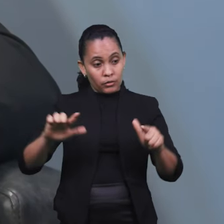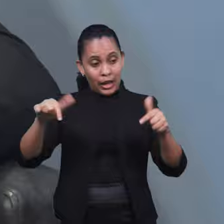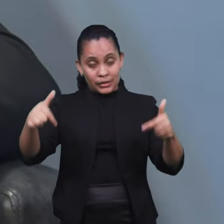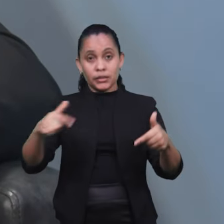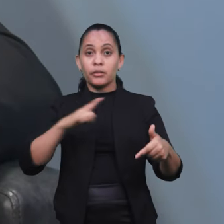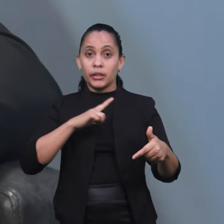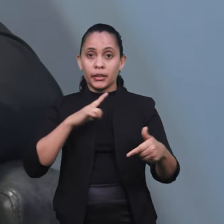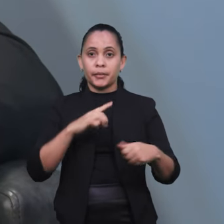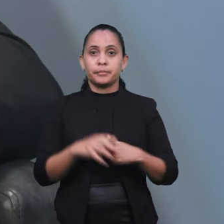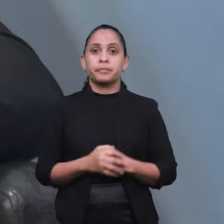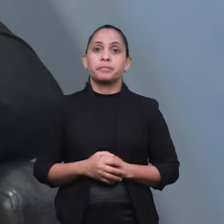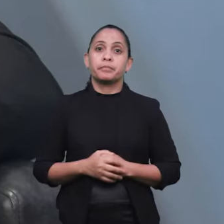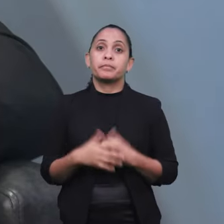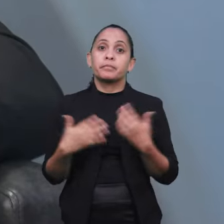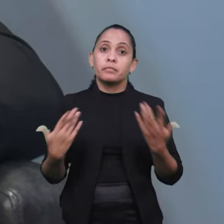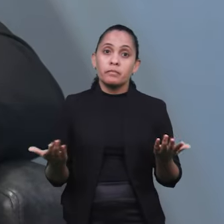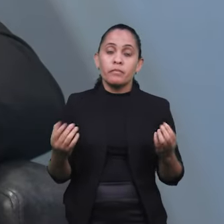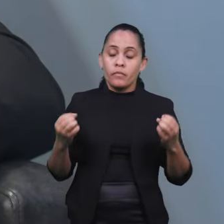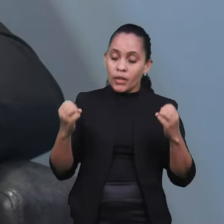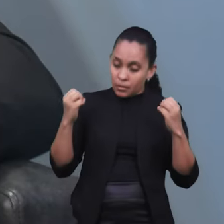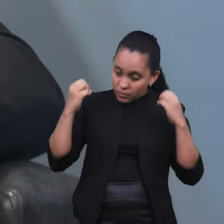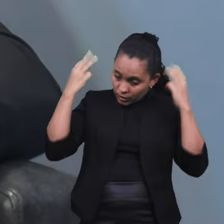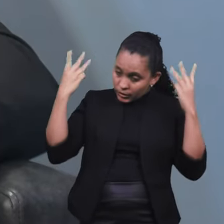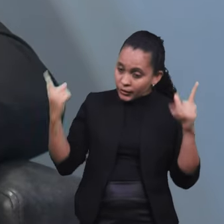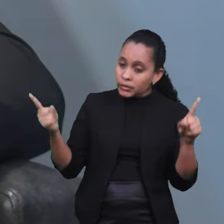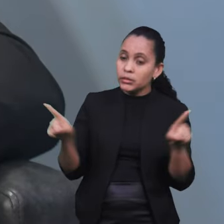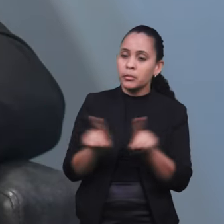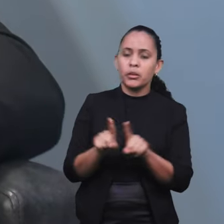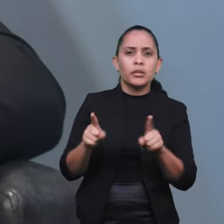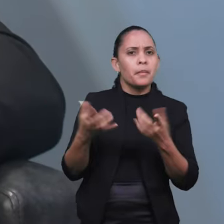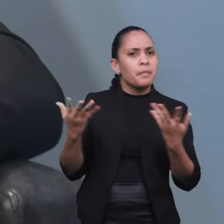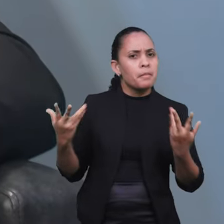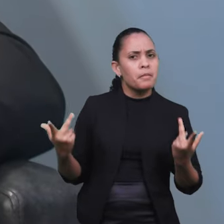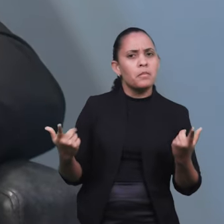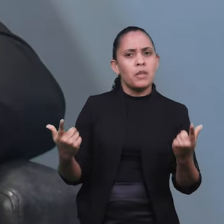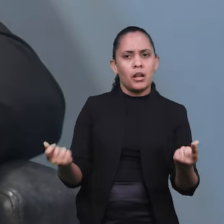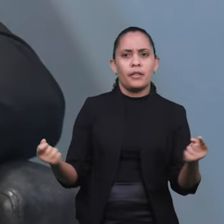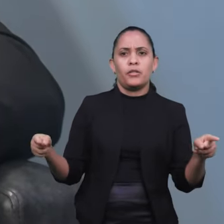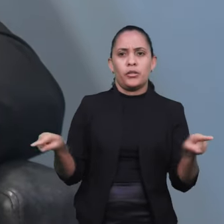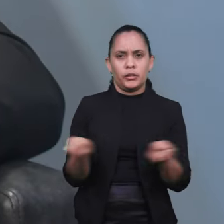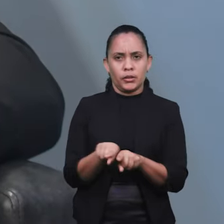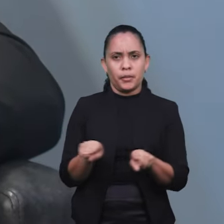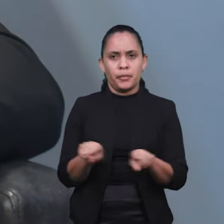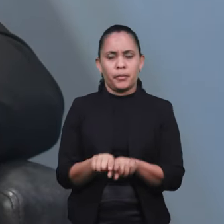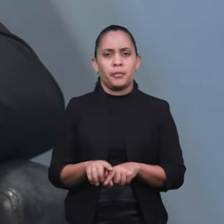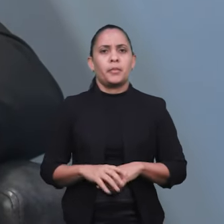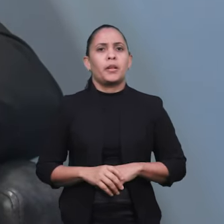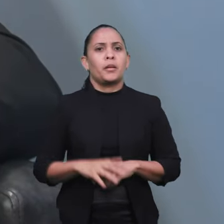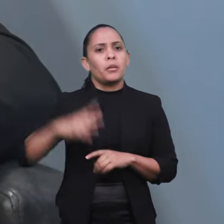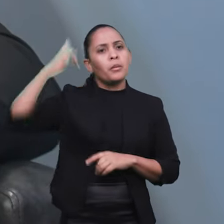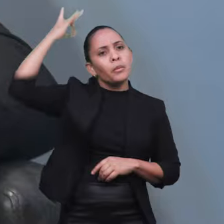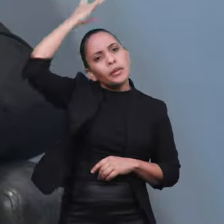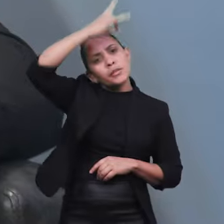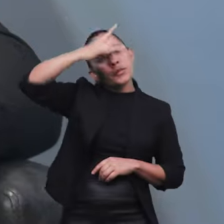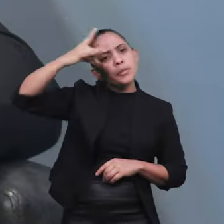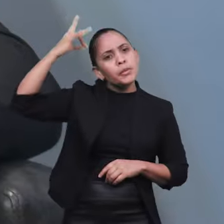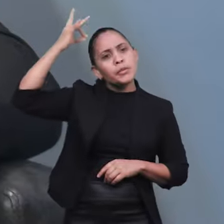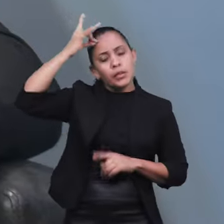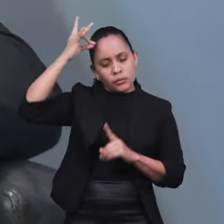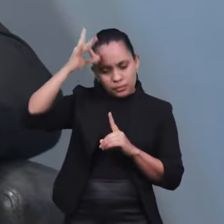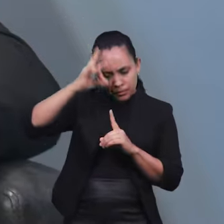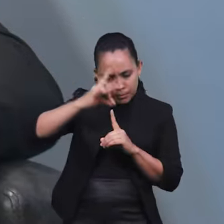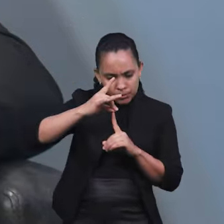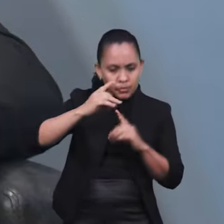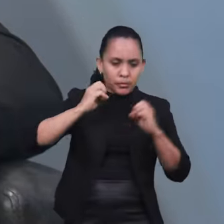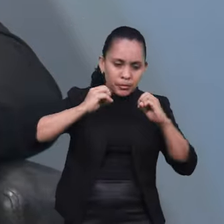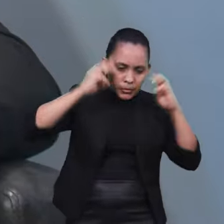farás, né? Ou seja, um Moisés que realizou coisas gloriosas, realizou por causa do Espírito que estava sobre